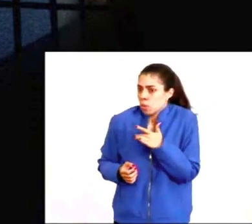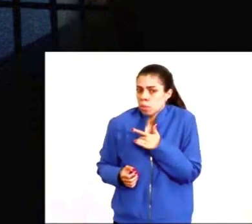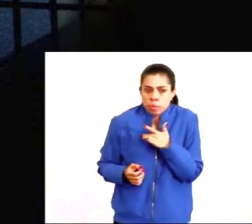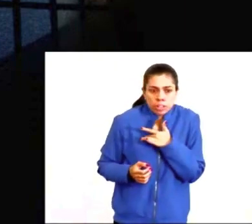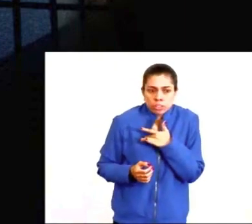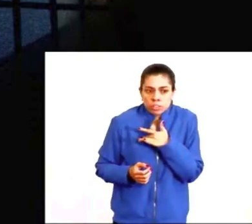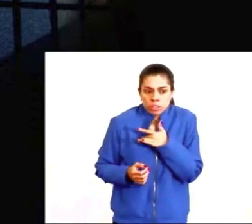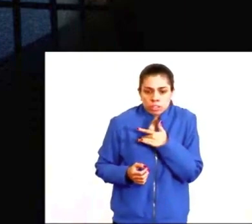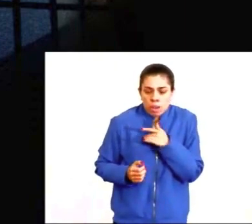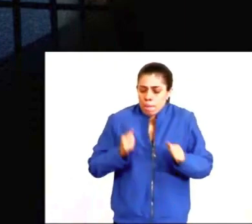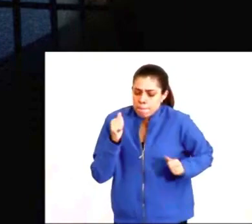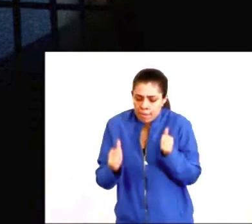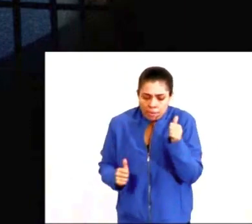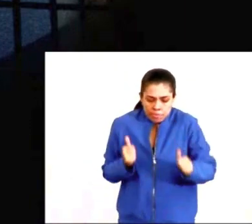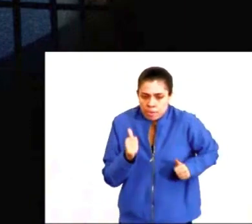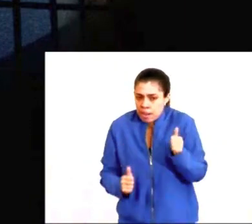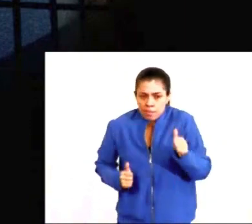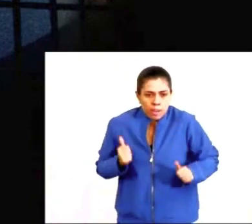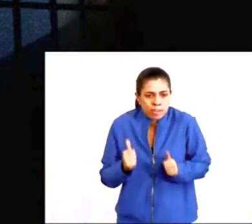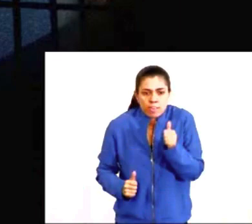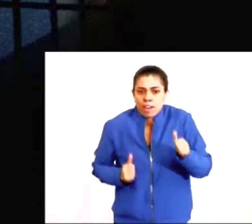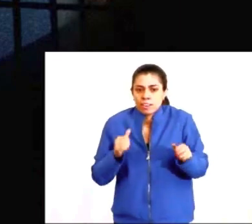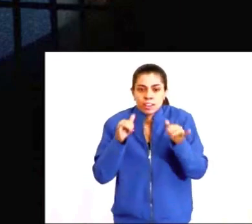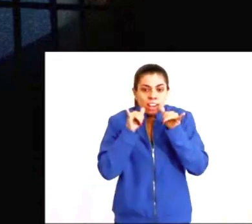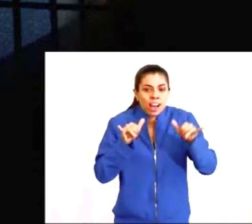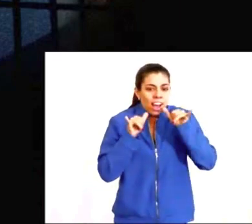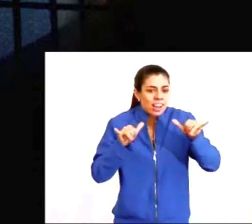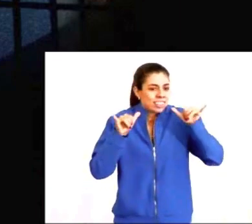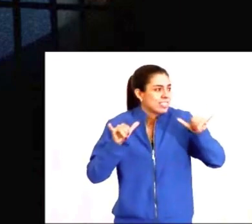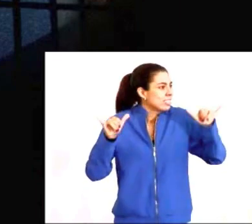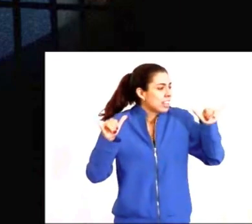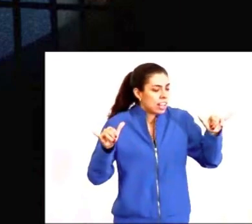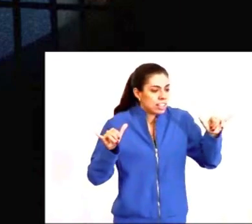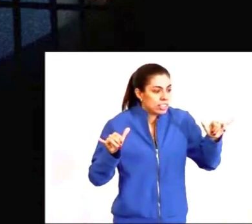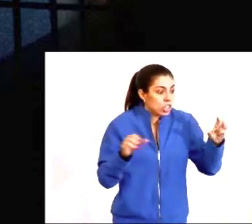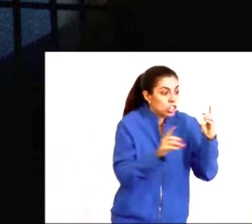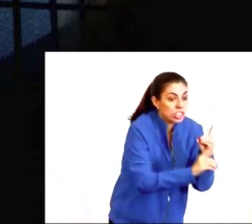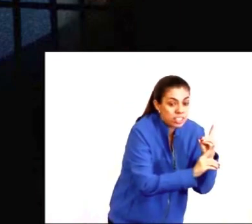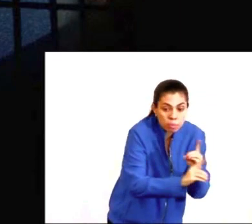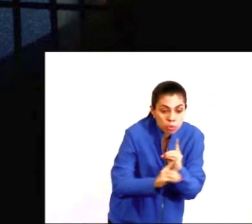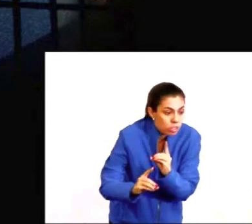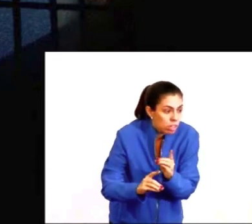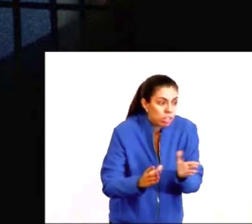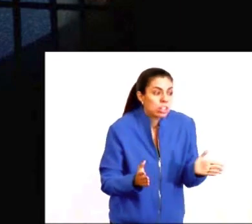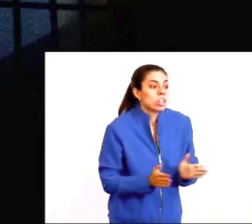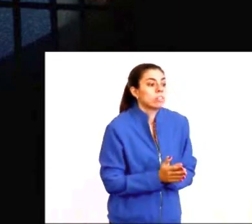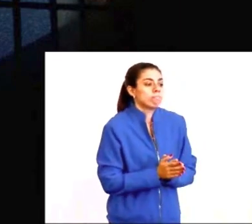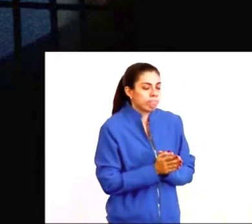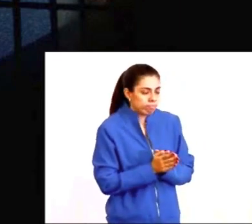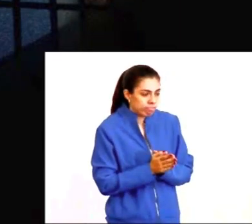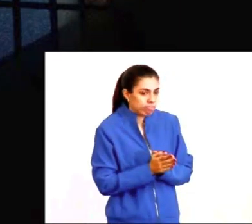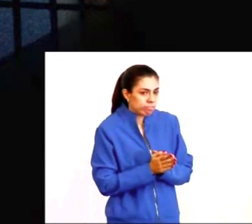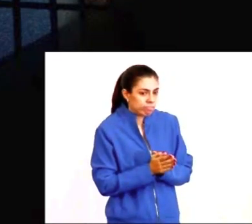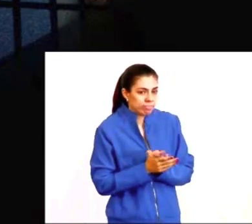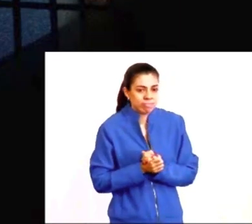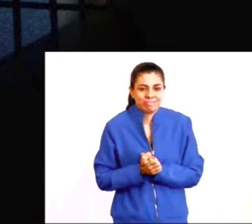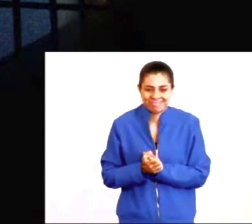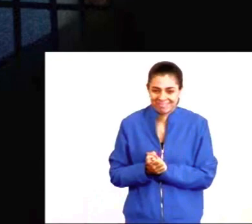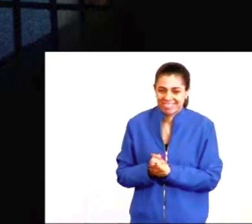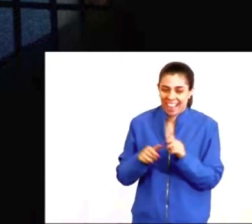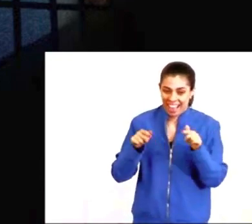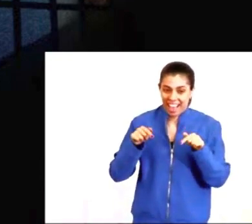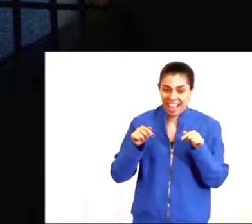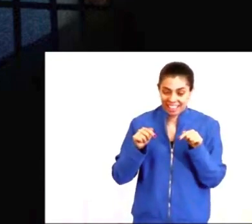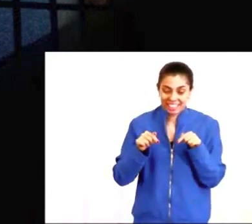alegria, correram a anunciá-lo aos seus discípulos. Aqui no Evangelho de